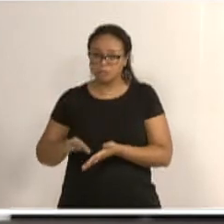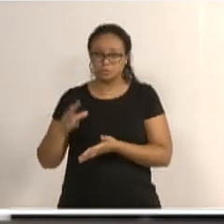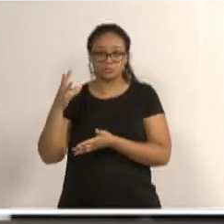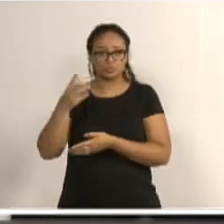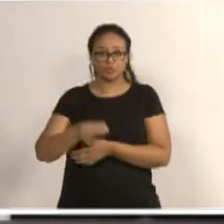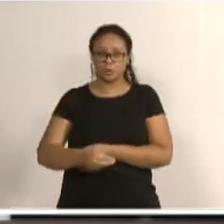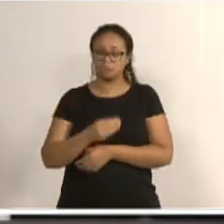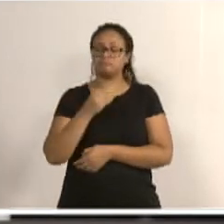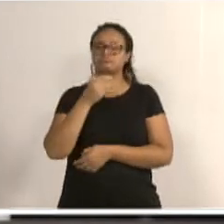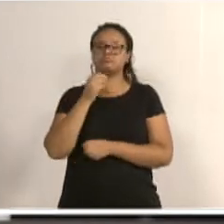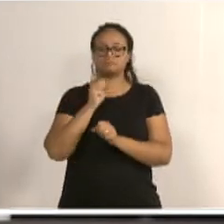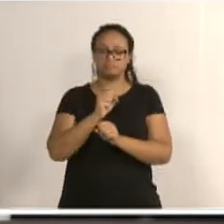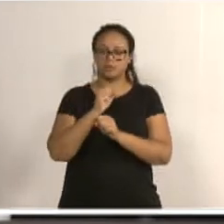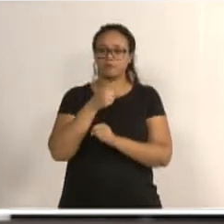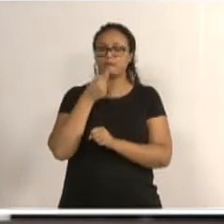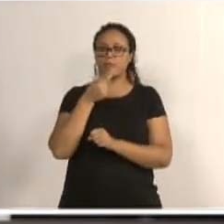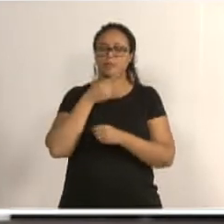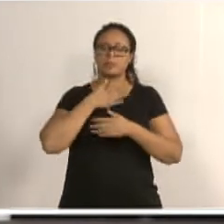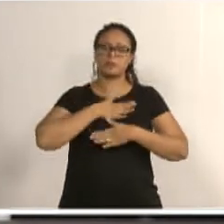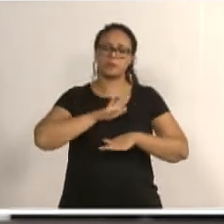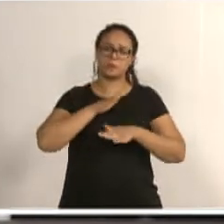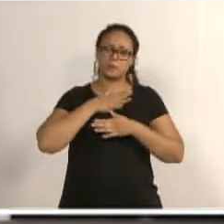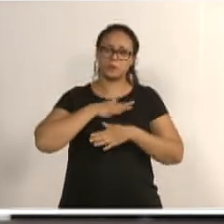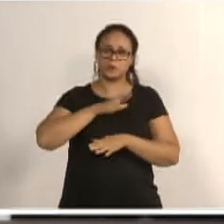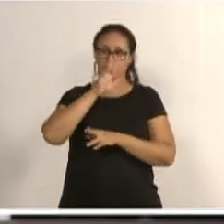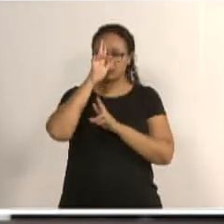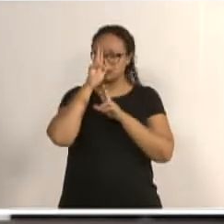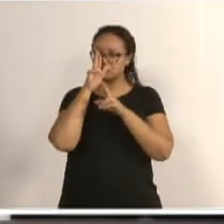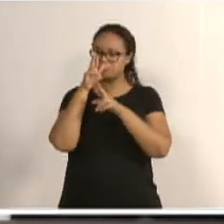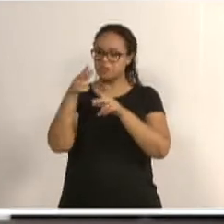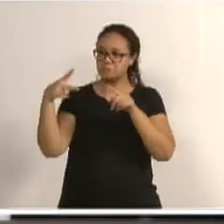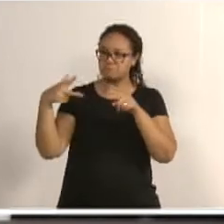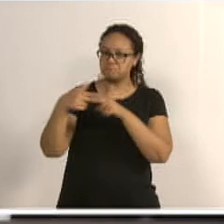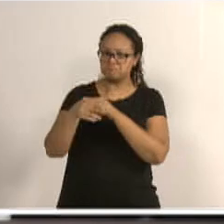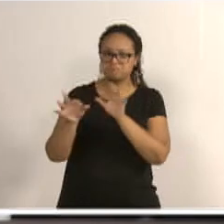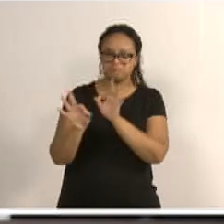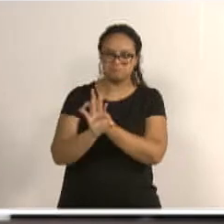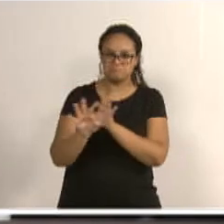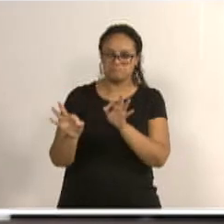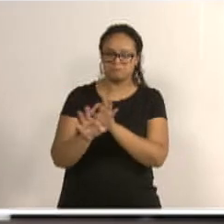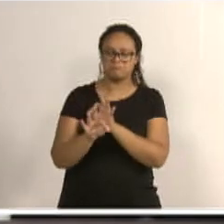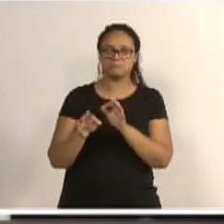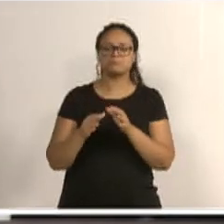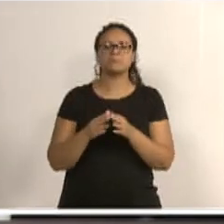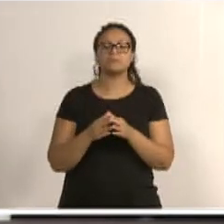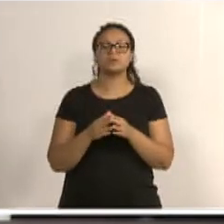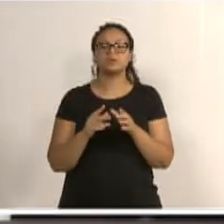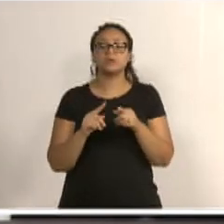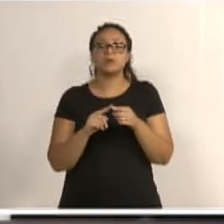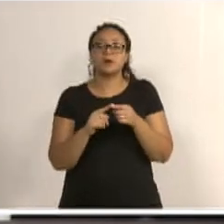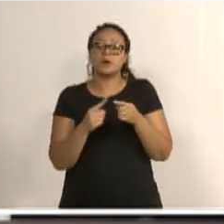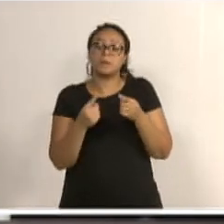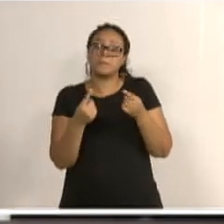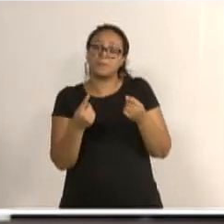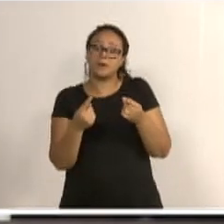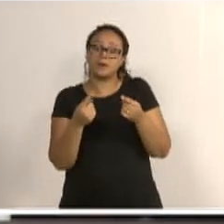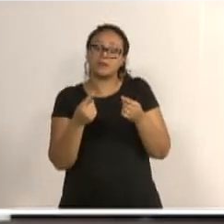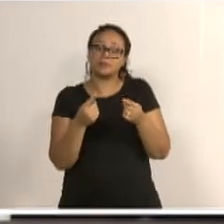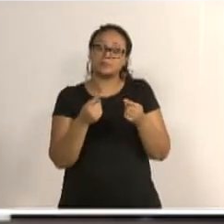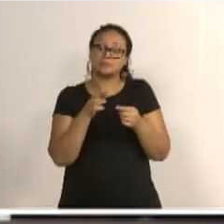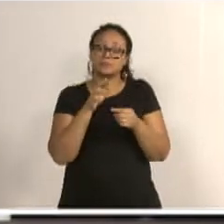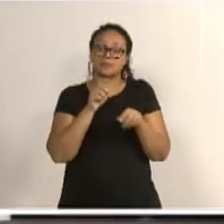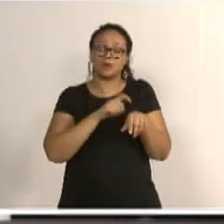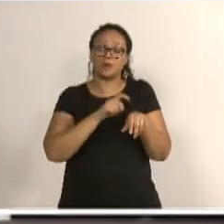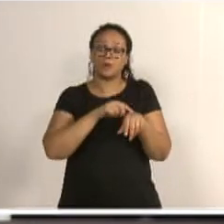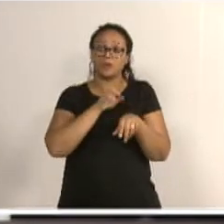eles falaram com a tranquilidade, com o respeito, porém, algumas respostas não tiveram devido respeito. Eu